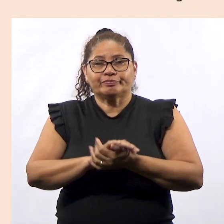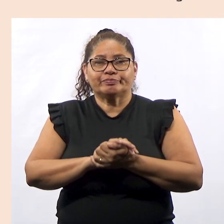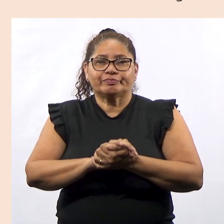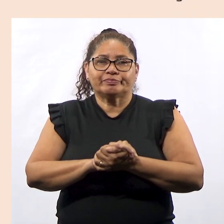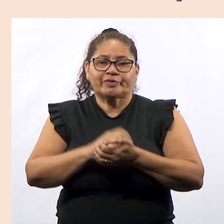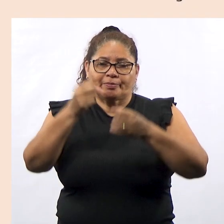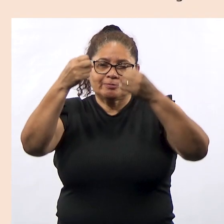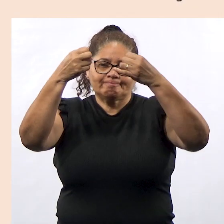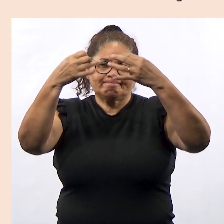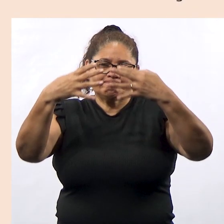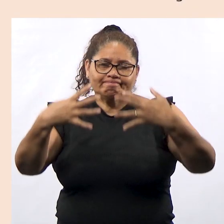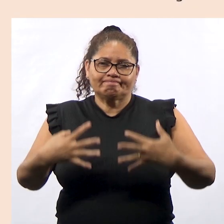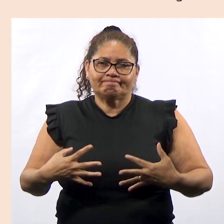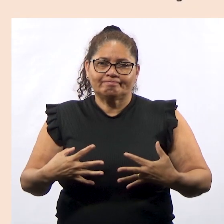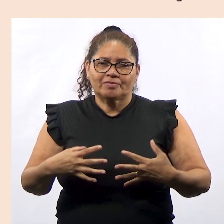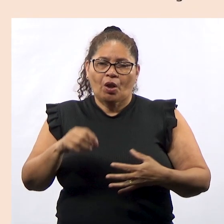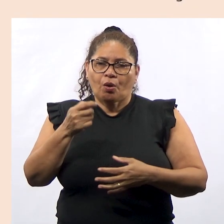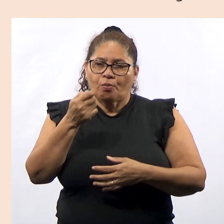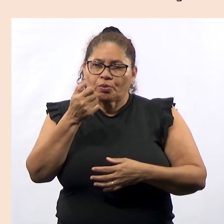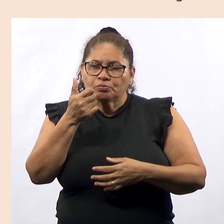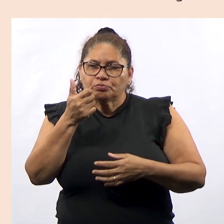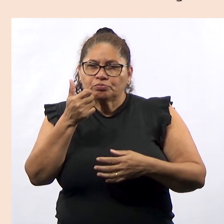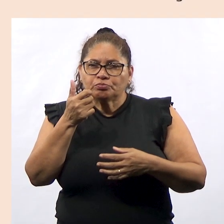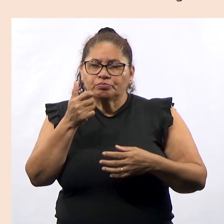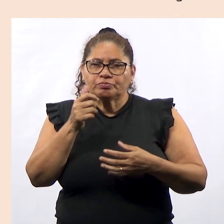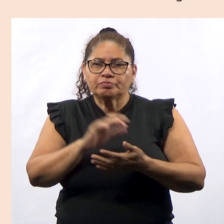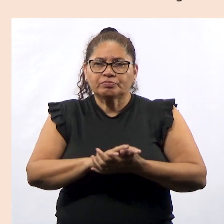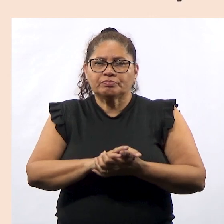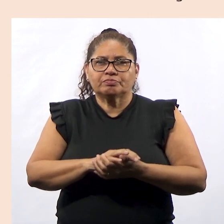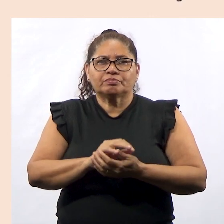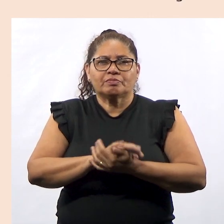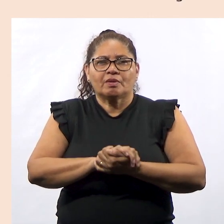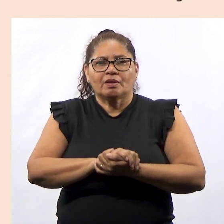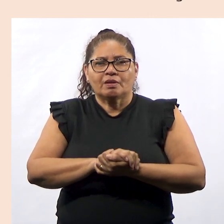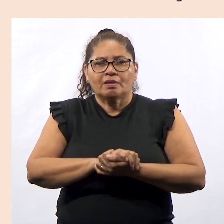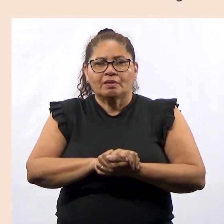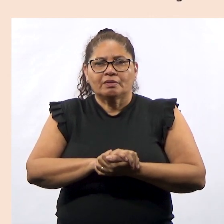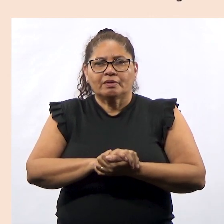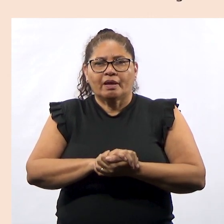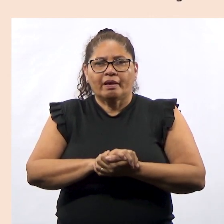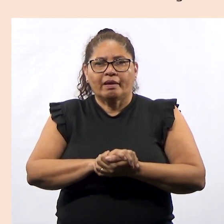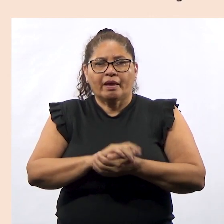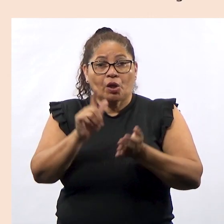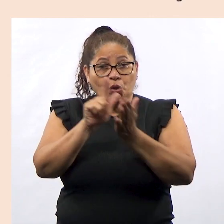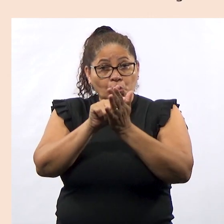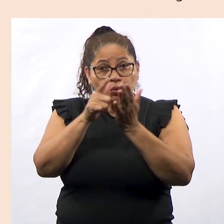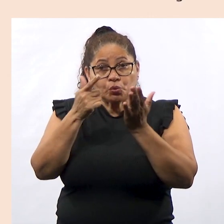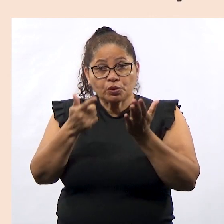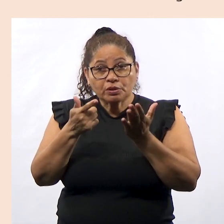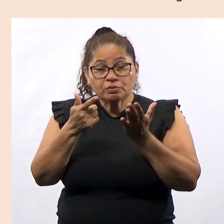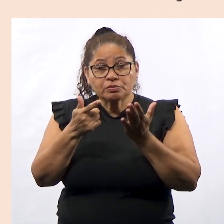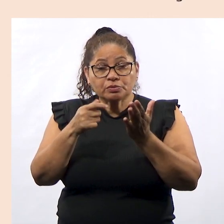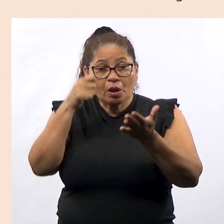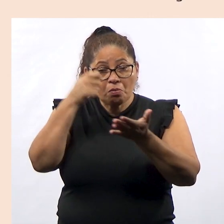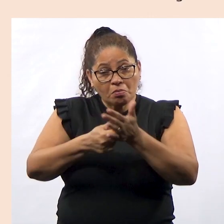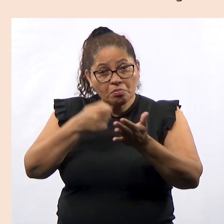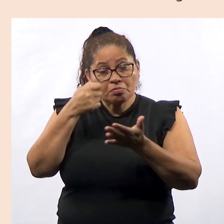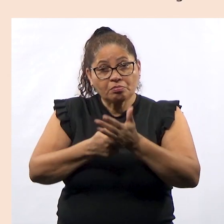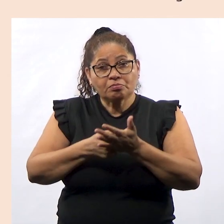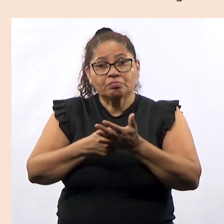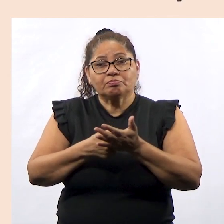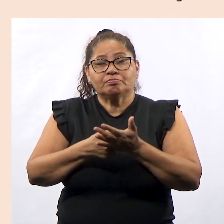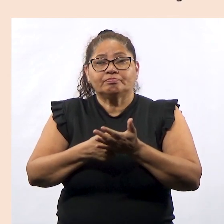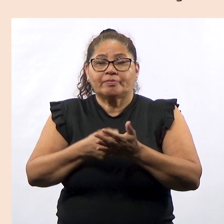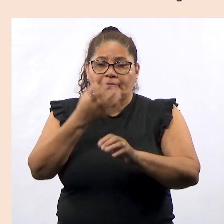vamos explicar aqui um pouco sobre o que Sacristã fala no nosso primeiro capítulo do nosso livro, que é obrigatório para